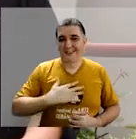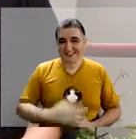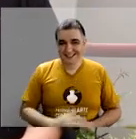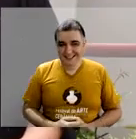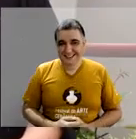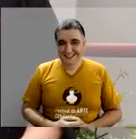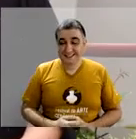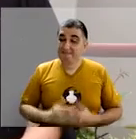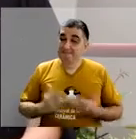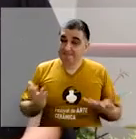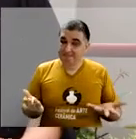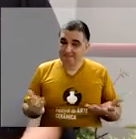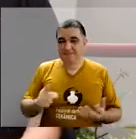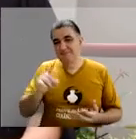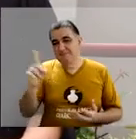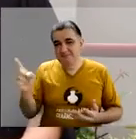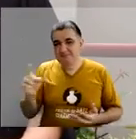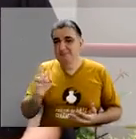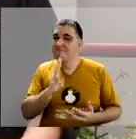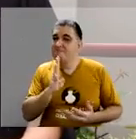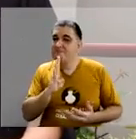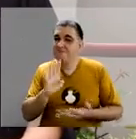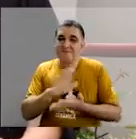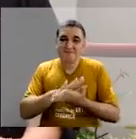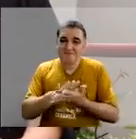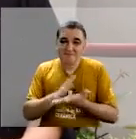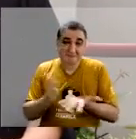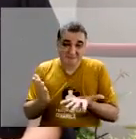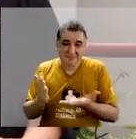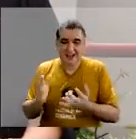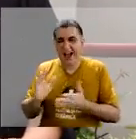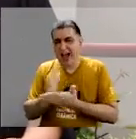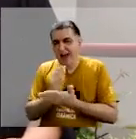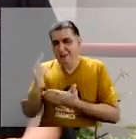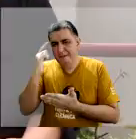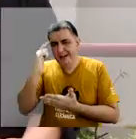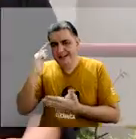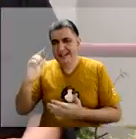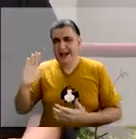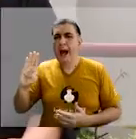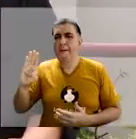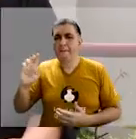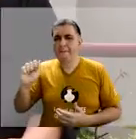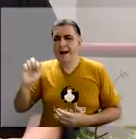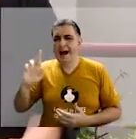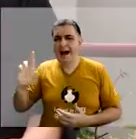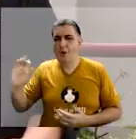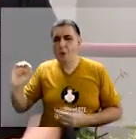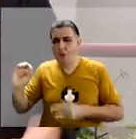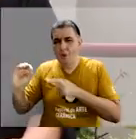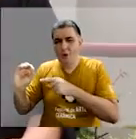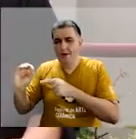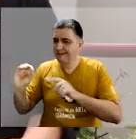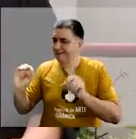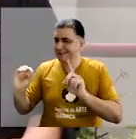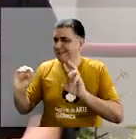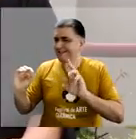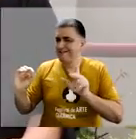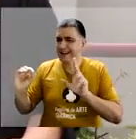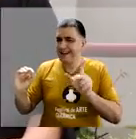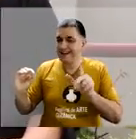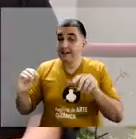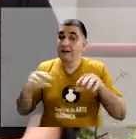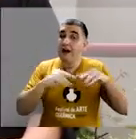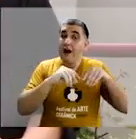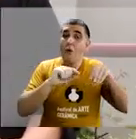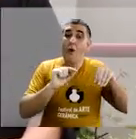uma arte mesmo, né, a cerâmica. Tem gente que acha que é o barro, primeiro que não é barro, né, é argila. Eles acham que uma coisa feita